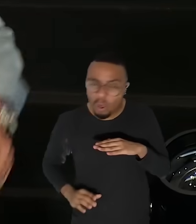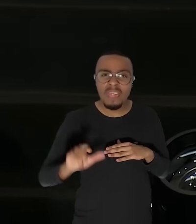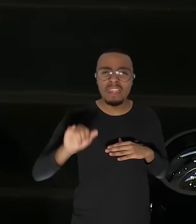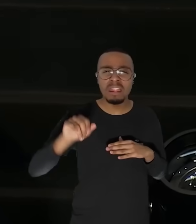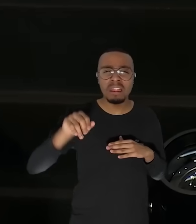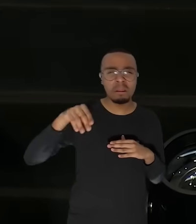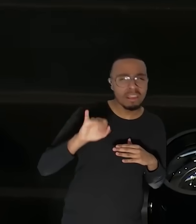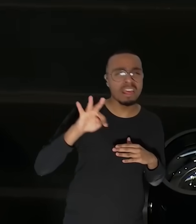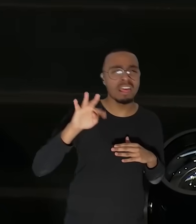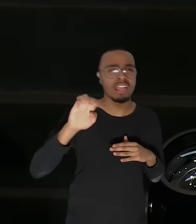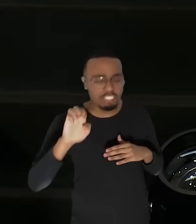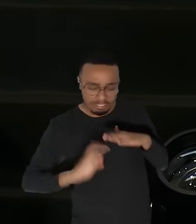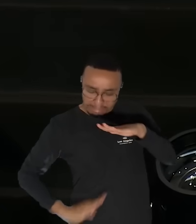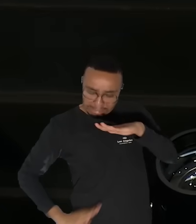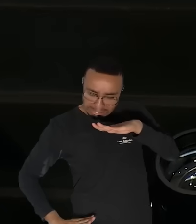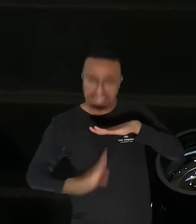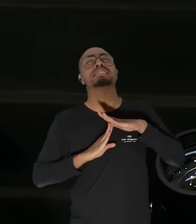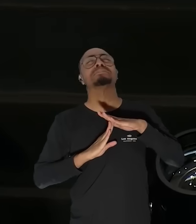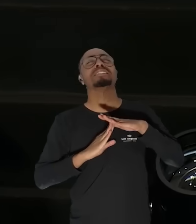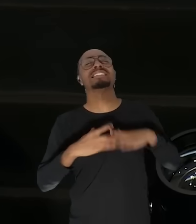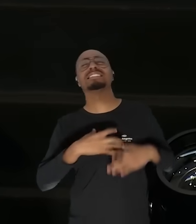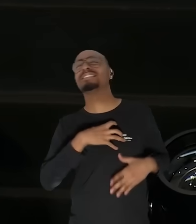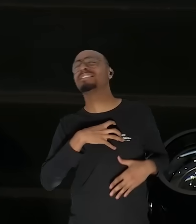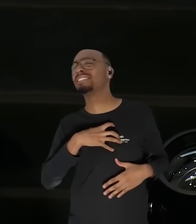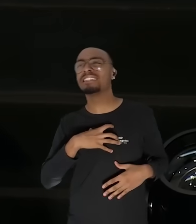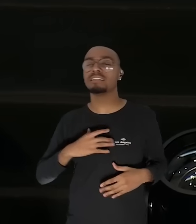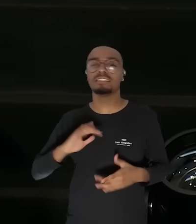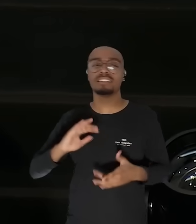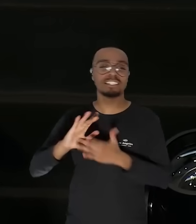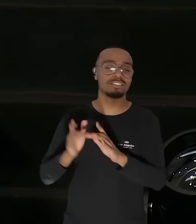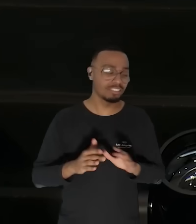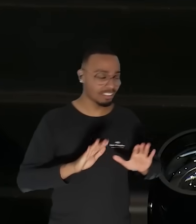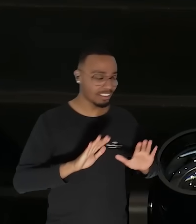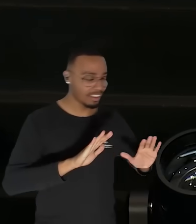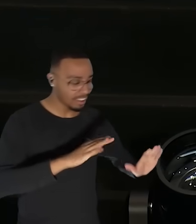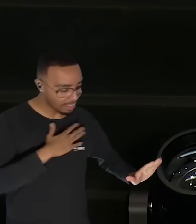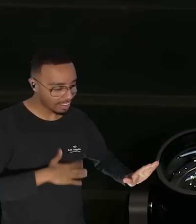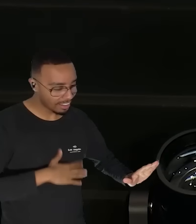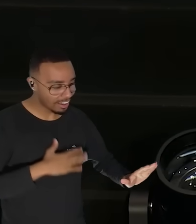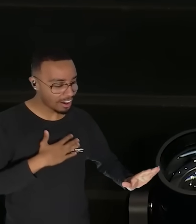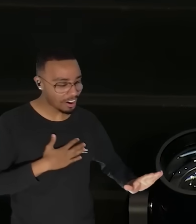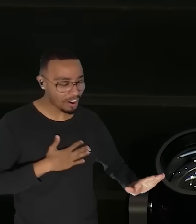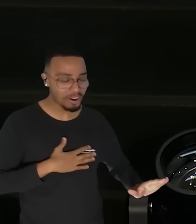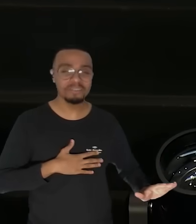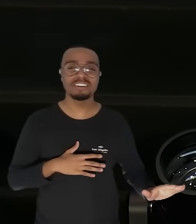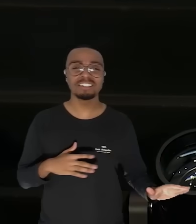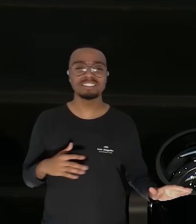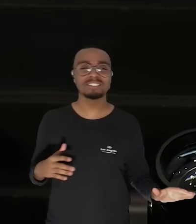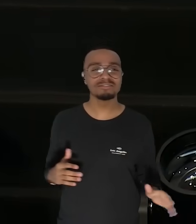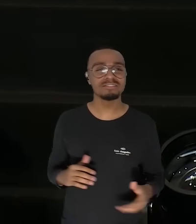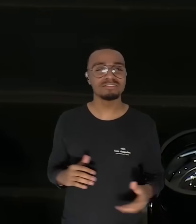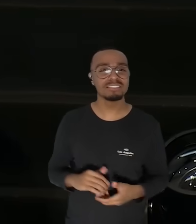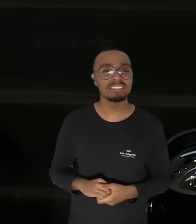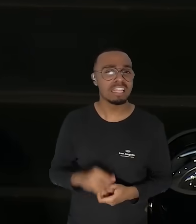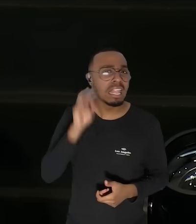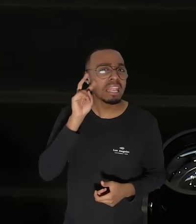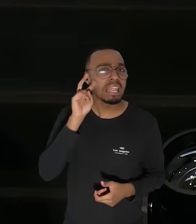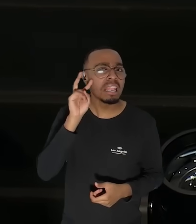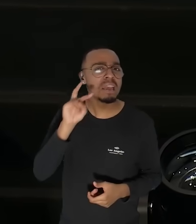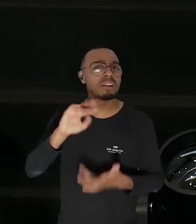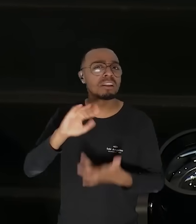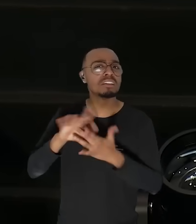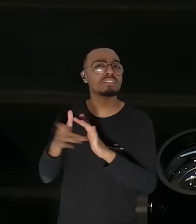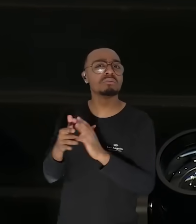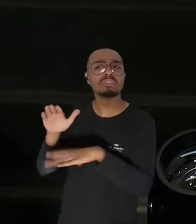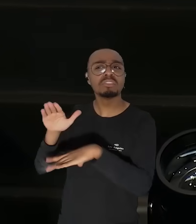certeza, Ele vai cumprir o que prometeu. E o que é que Ele cumpriu? Você lembra do que Ele disse quando eles entraram no barco? Quem lembra do que Jesus disse? O que, que